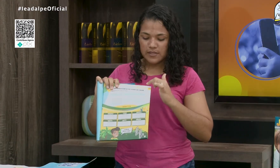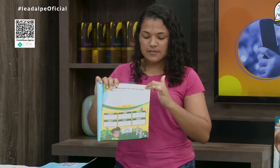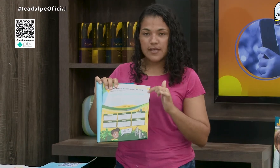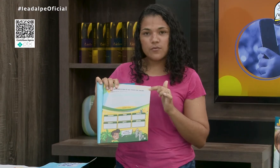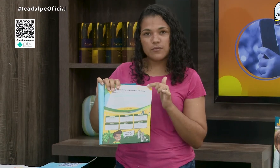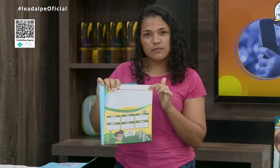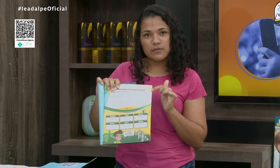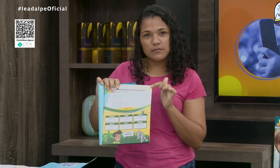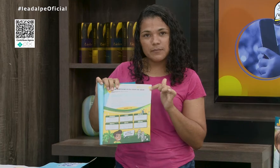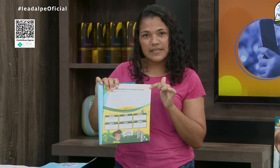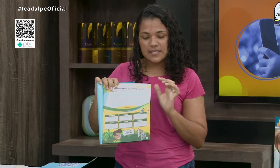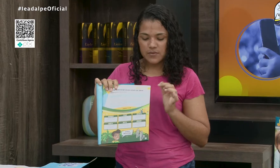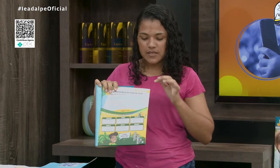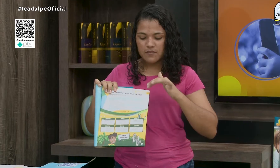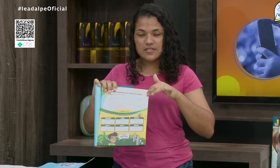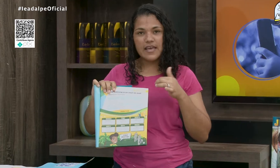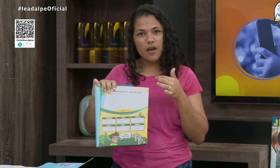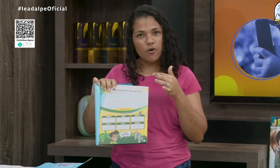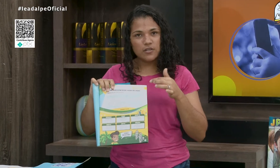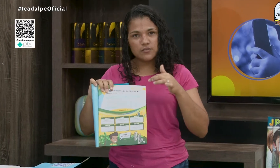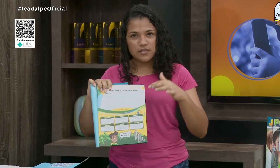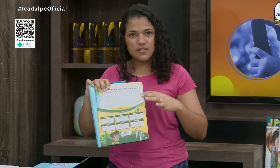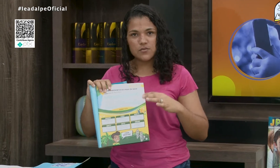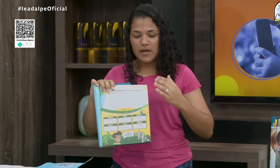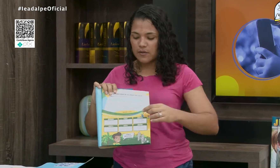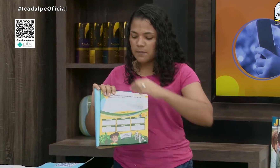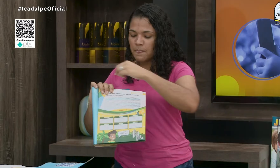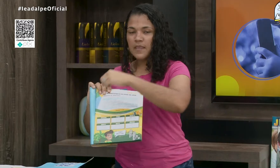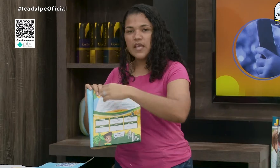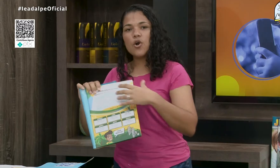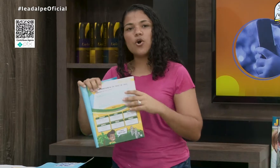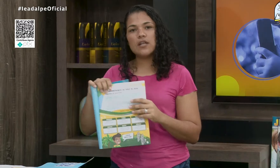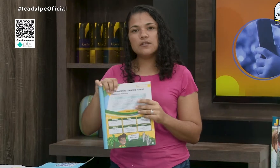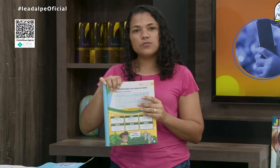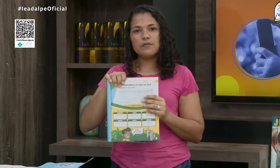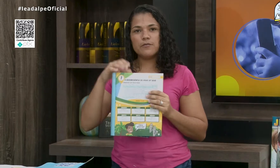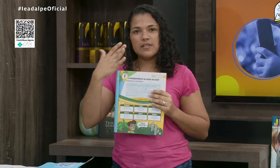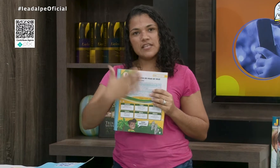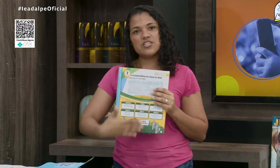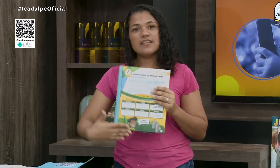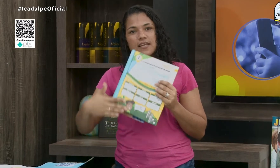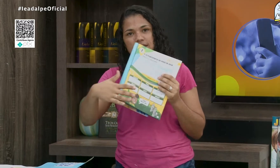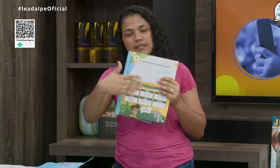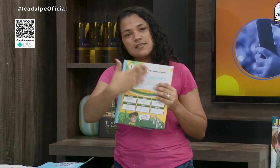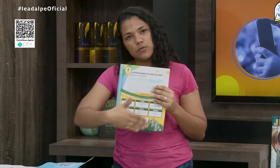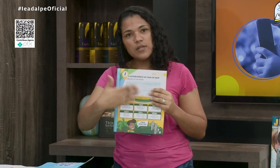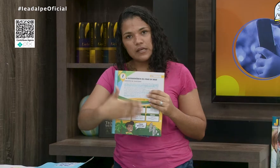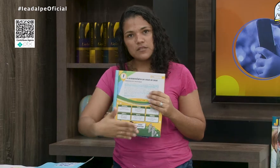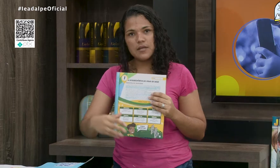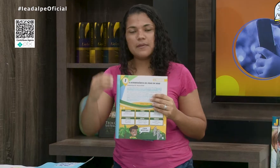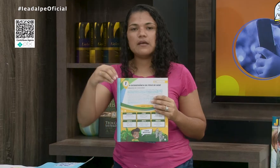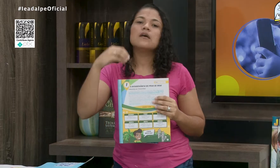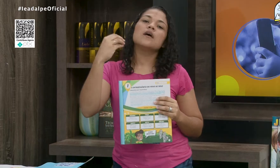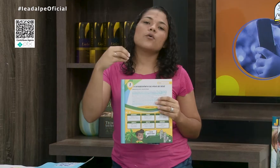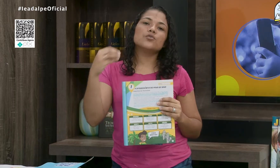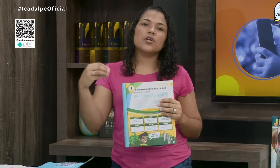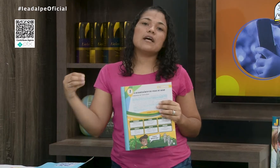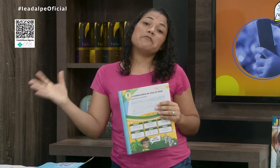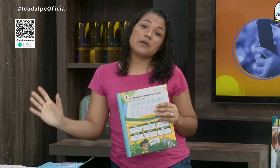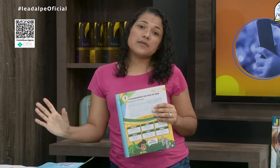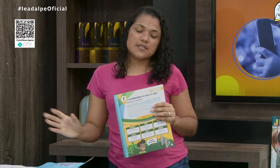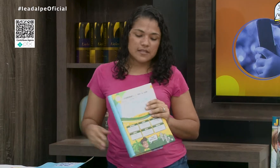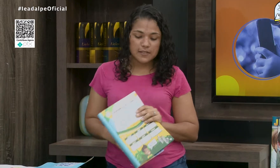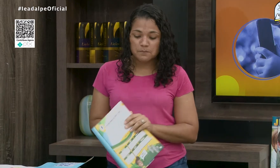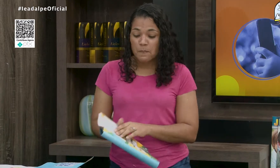do aluno, ele tem um pedacinho aqui que você recorta durante a sua aula e cola numa folha que já tem na lição deles, né? Para